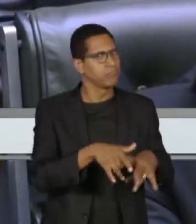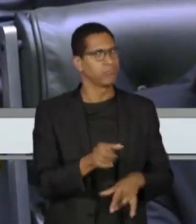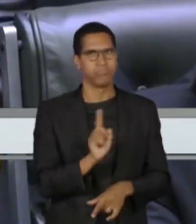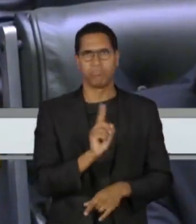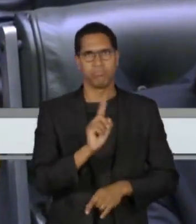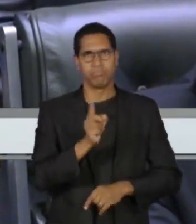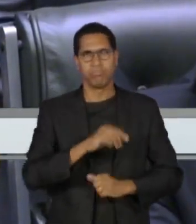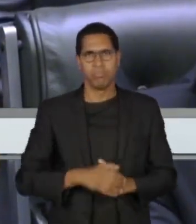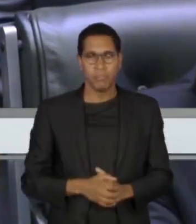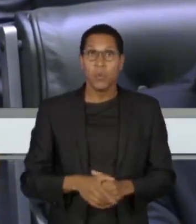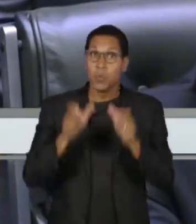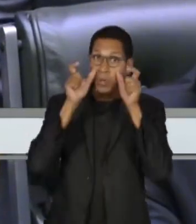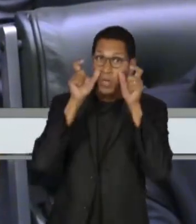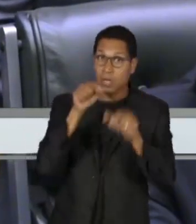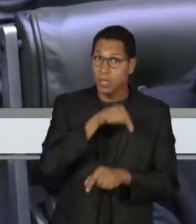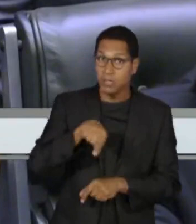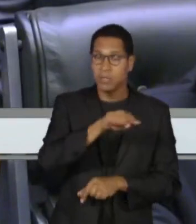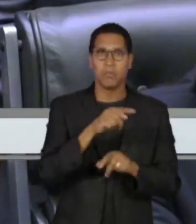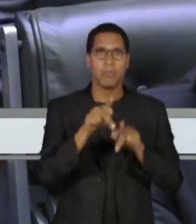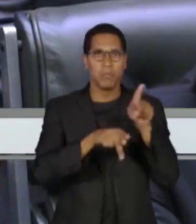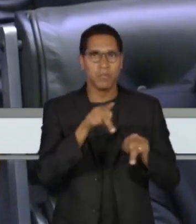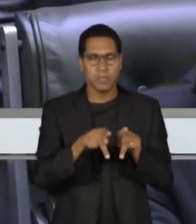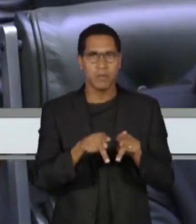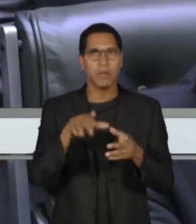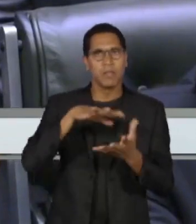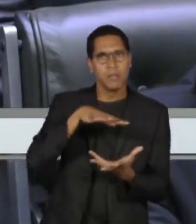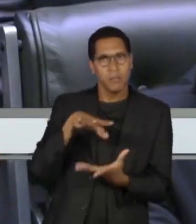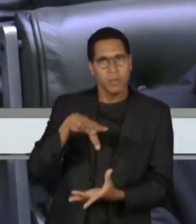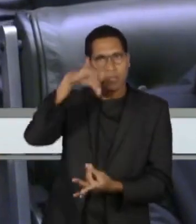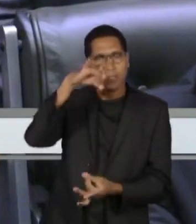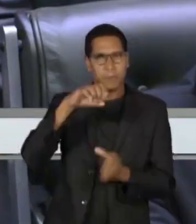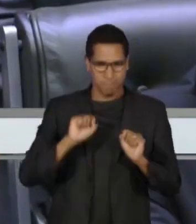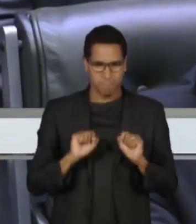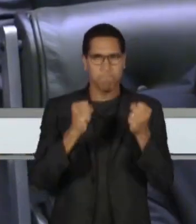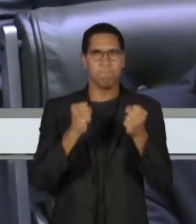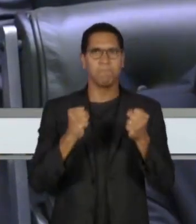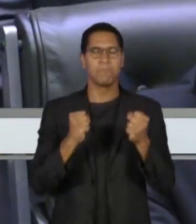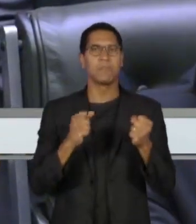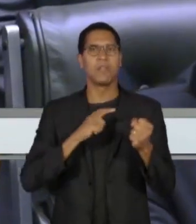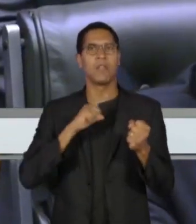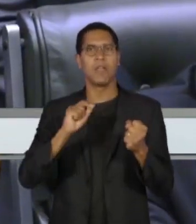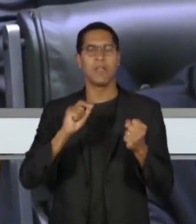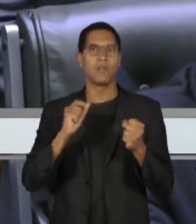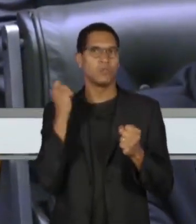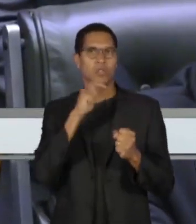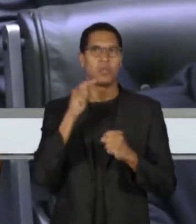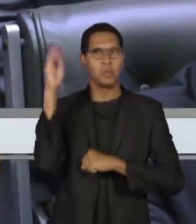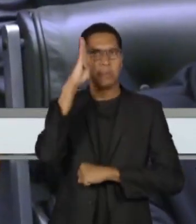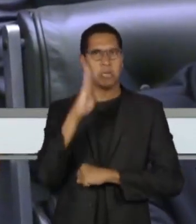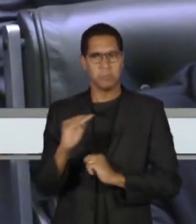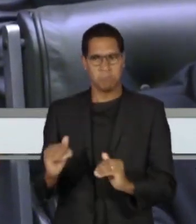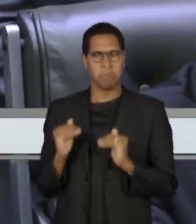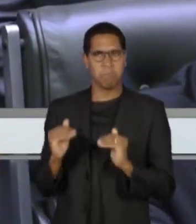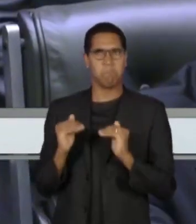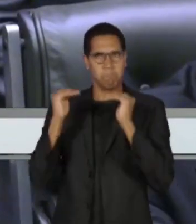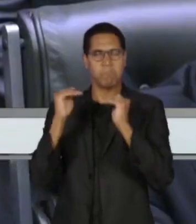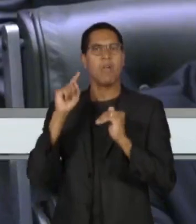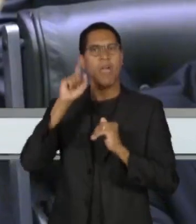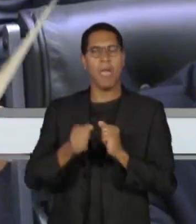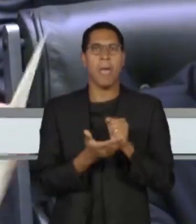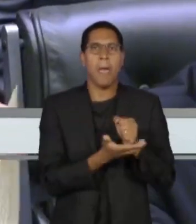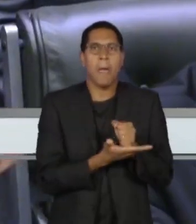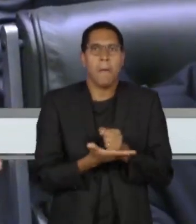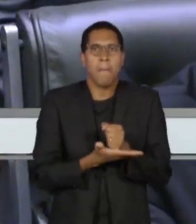da população, o fortalecimento da democracia e a retomada da soberania nacional serão os